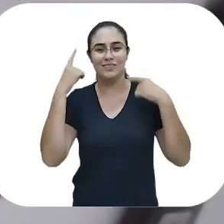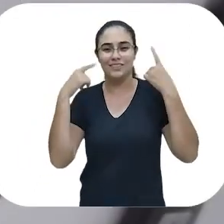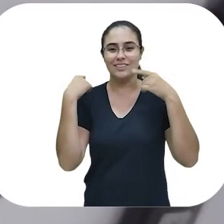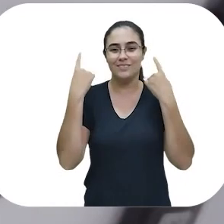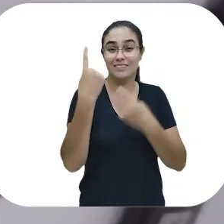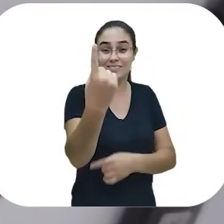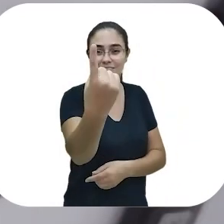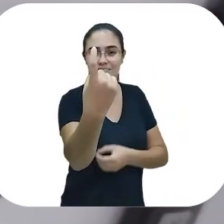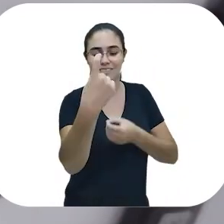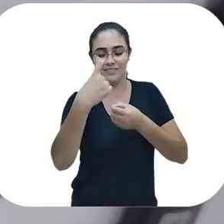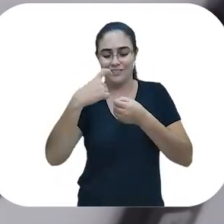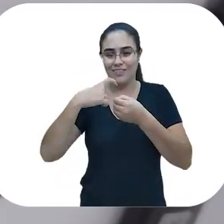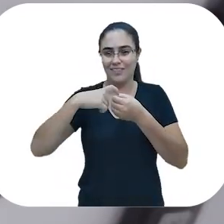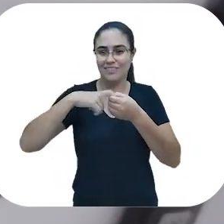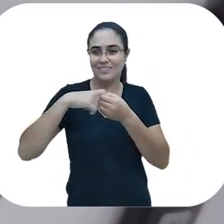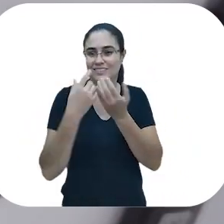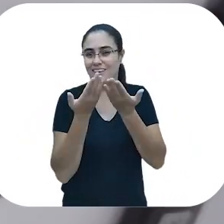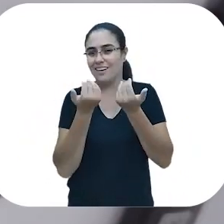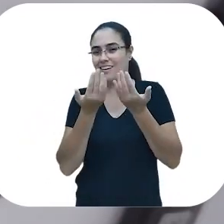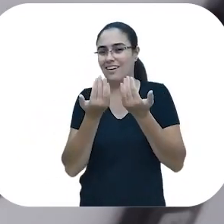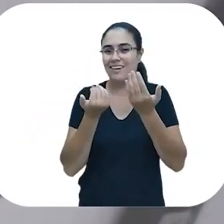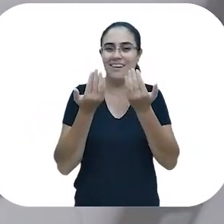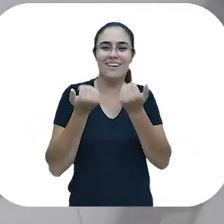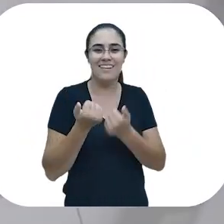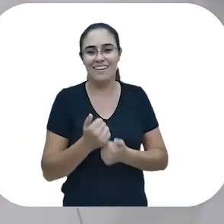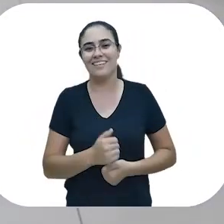tô doida pra te ter de volta.